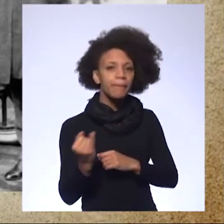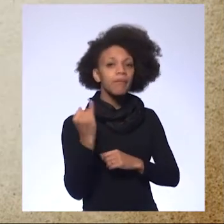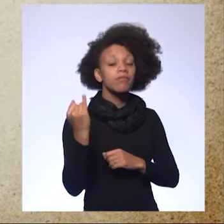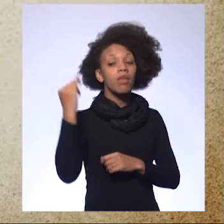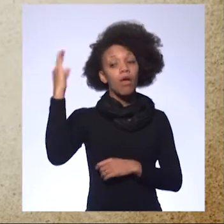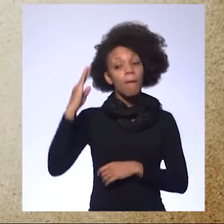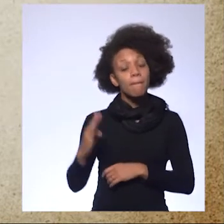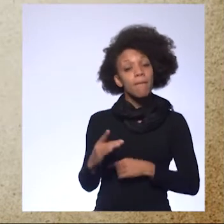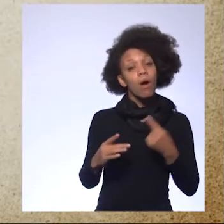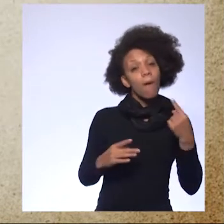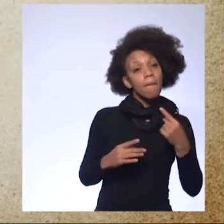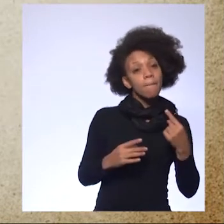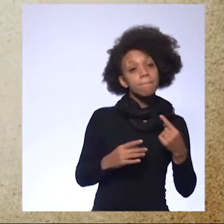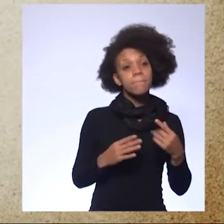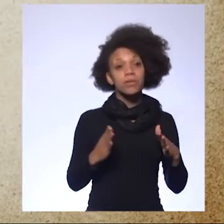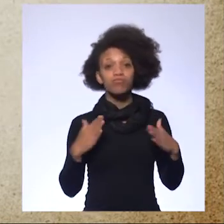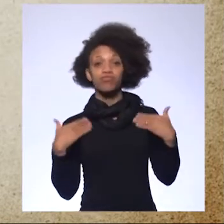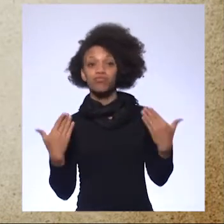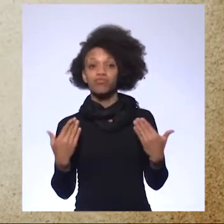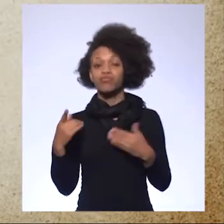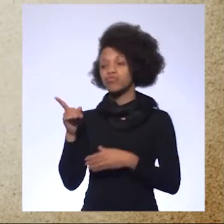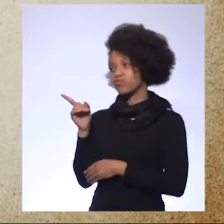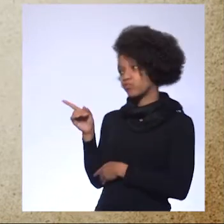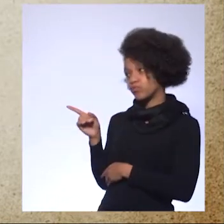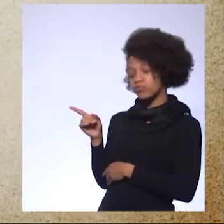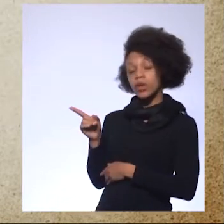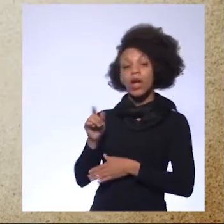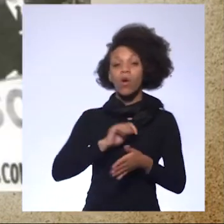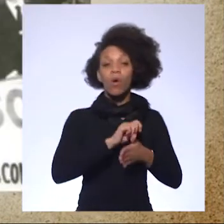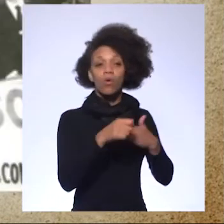apareciam seus primeiros grandes entusiastas, culminando na